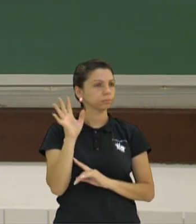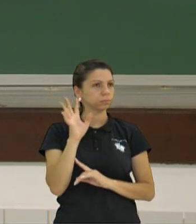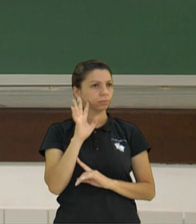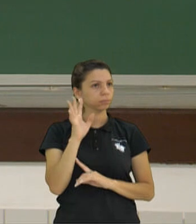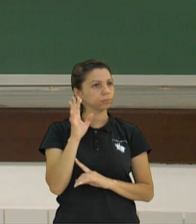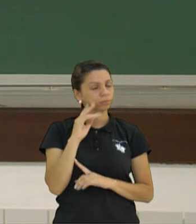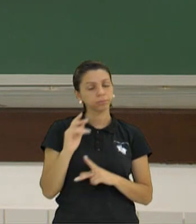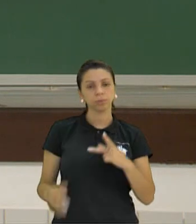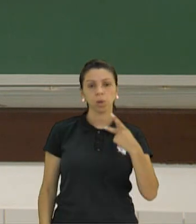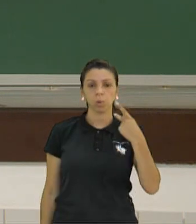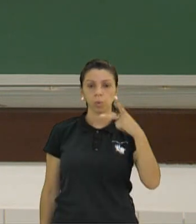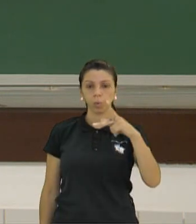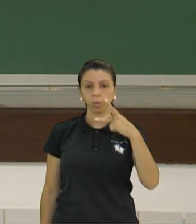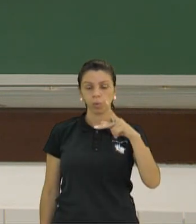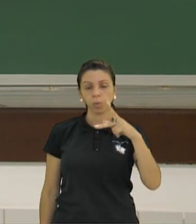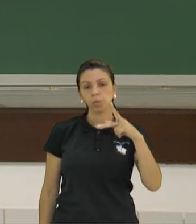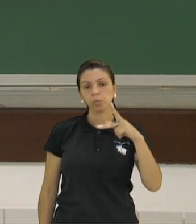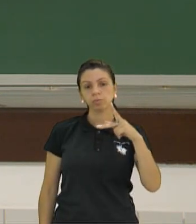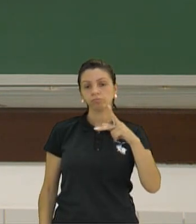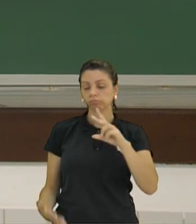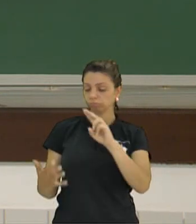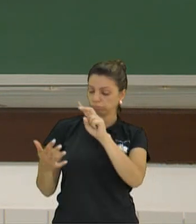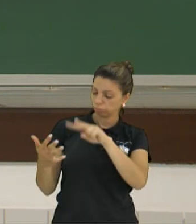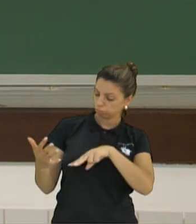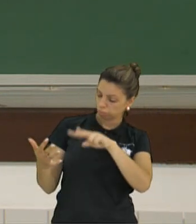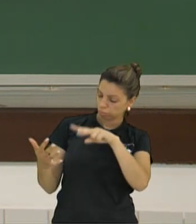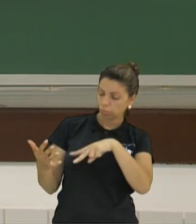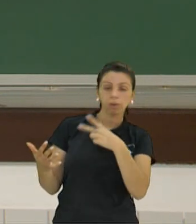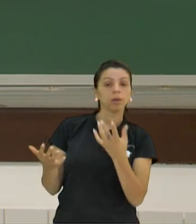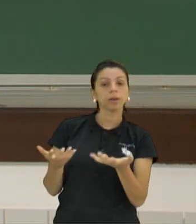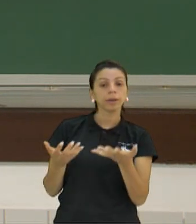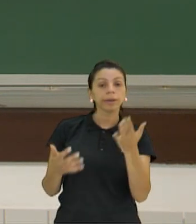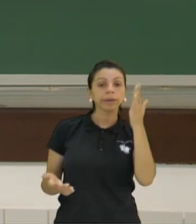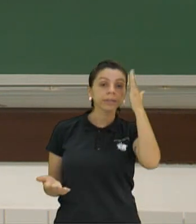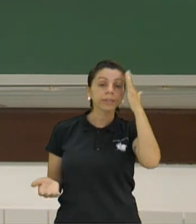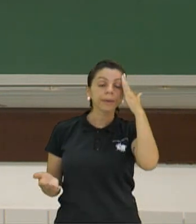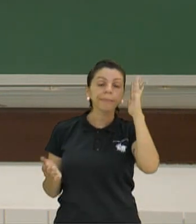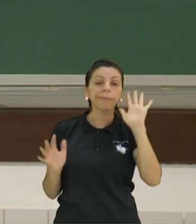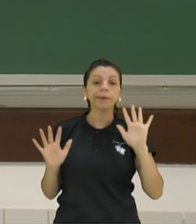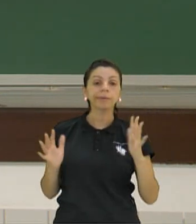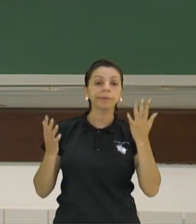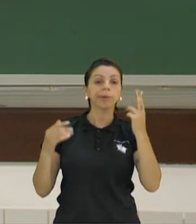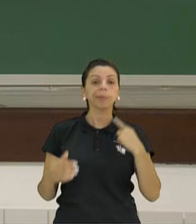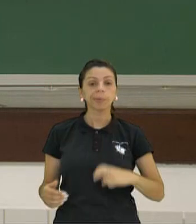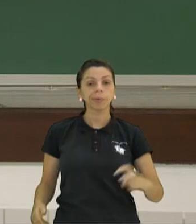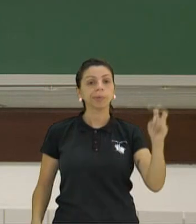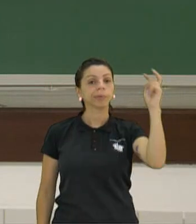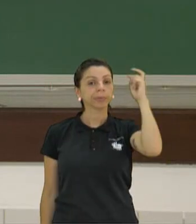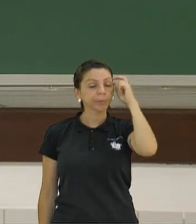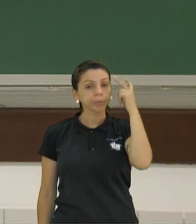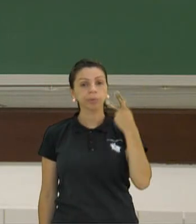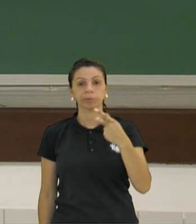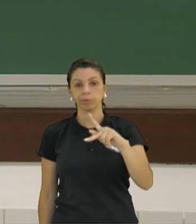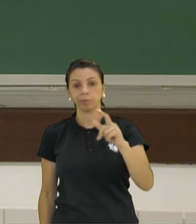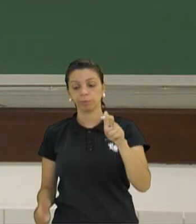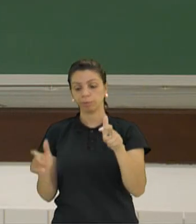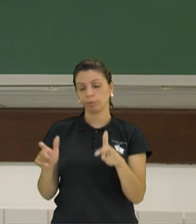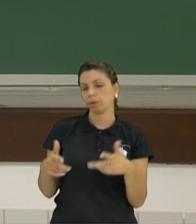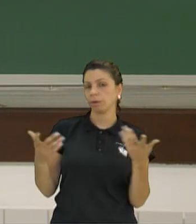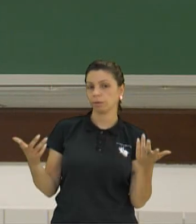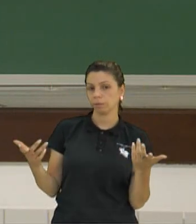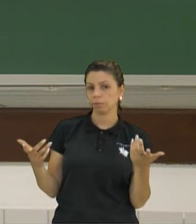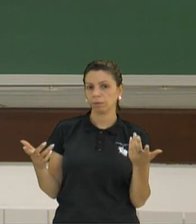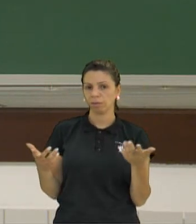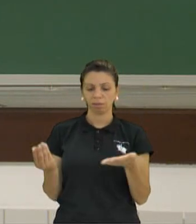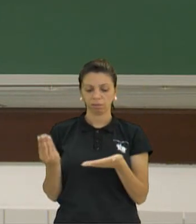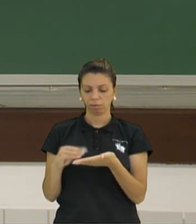o seu leitor quer conhecer esta atividade cultural, essa manifestação cultural do seu lugar. Você vai ficar